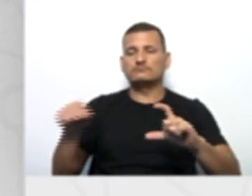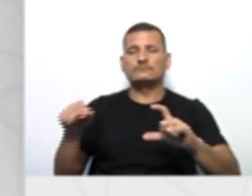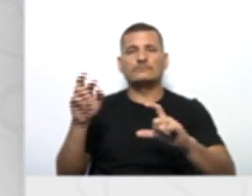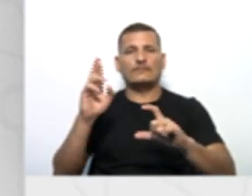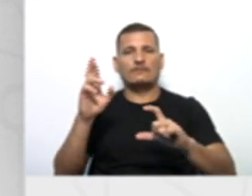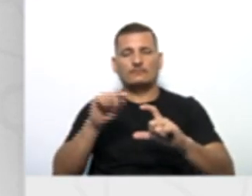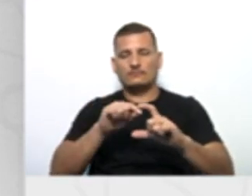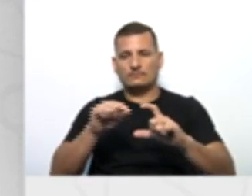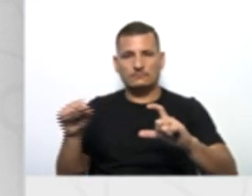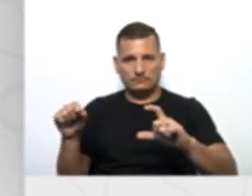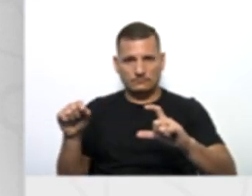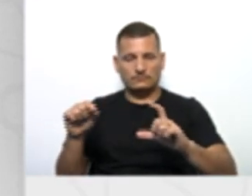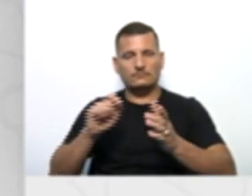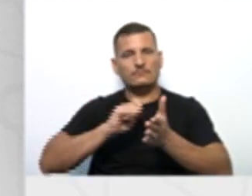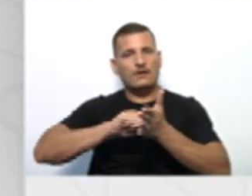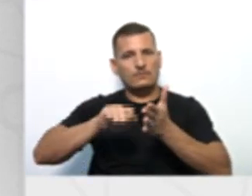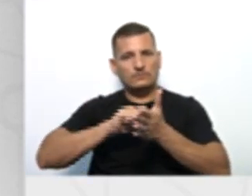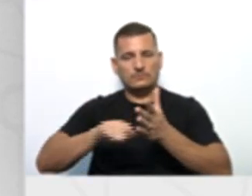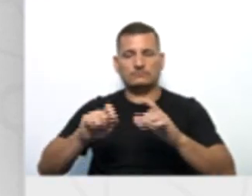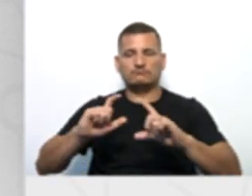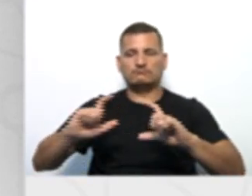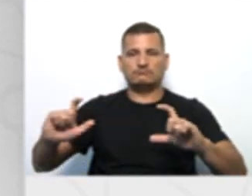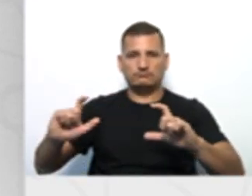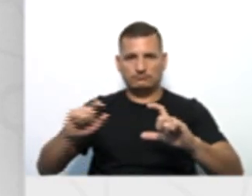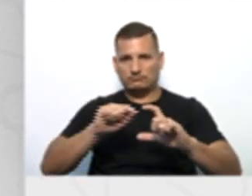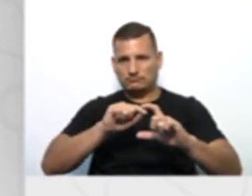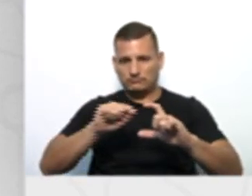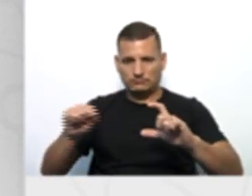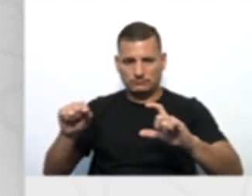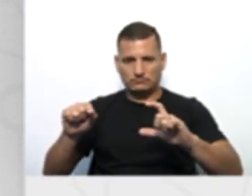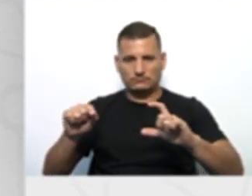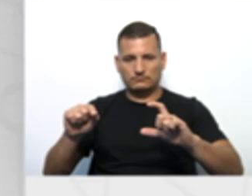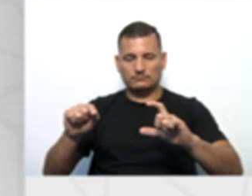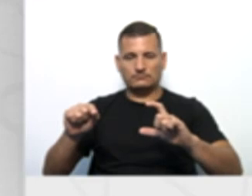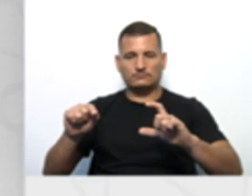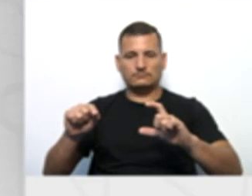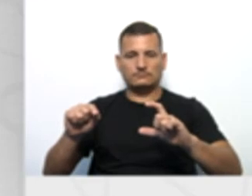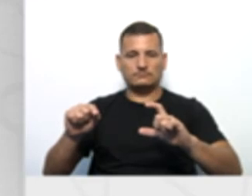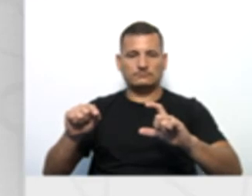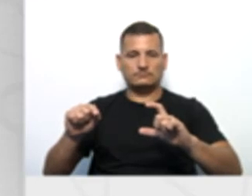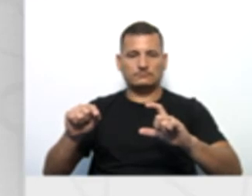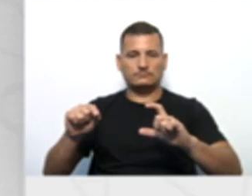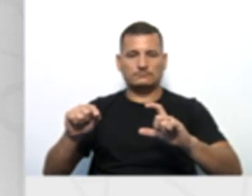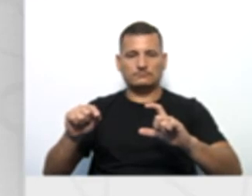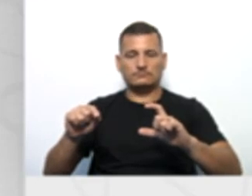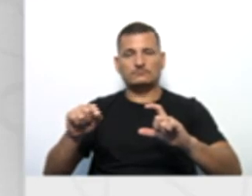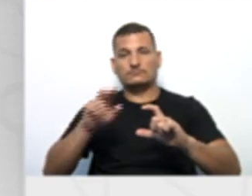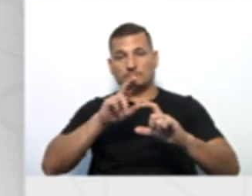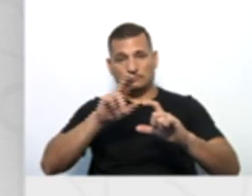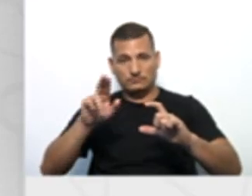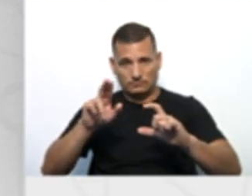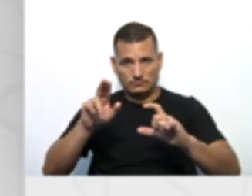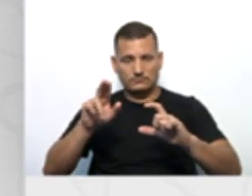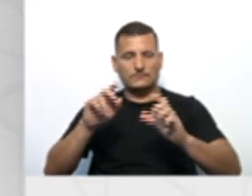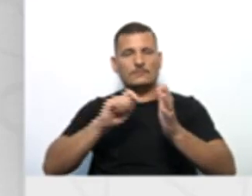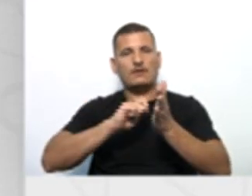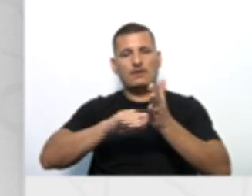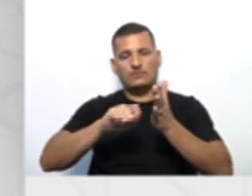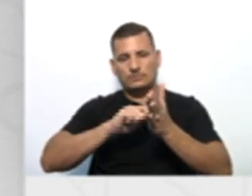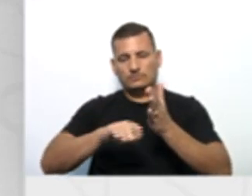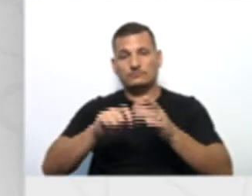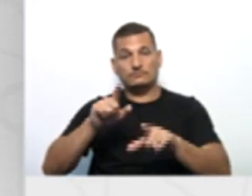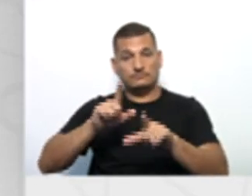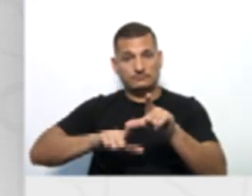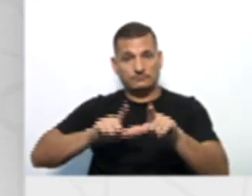que obrigatoriamente fazer a referência. Abro parênteses, coloco o nome do autor em letra